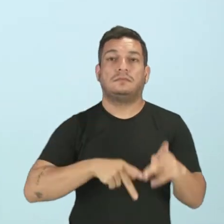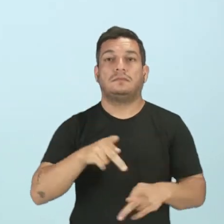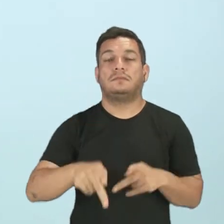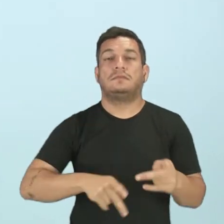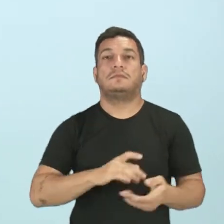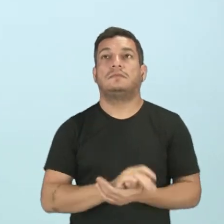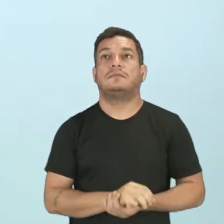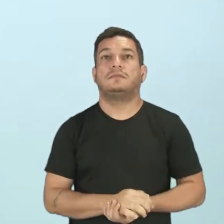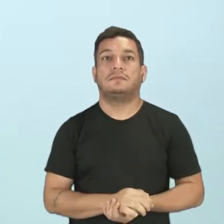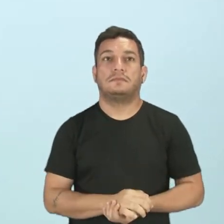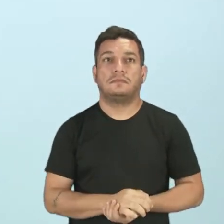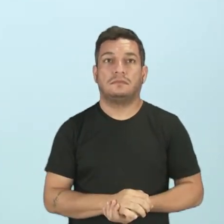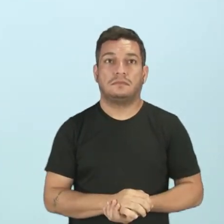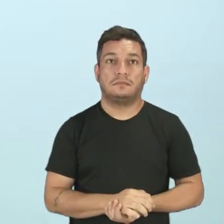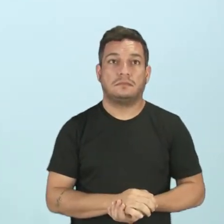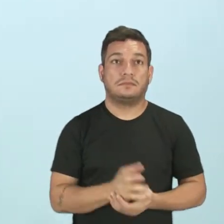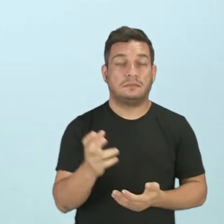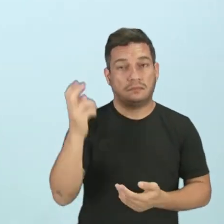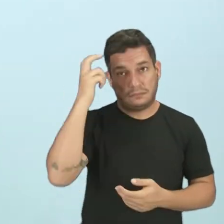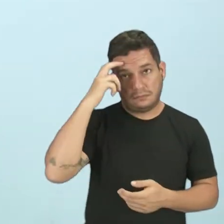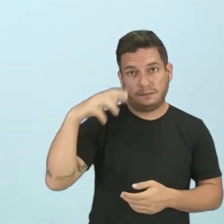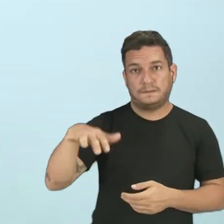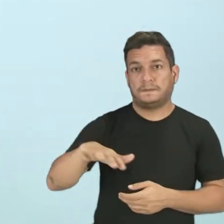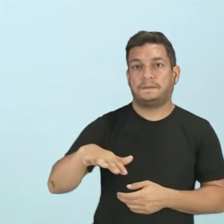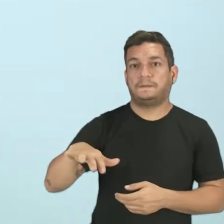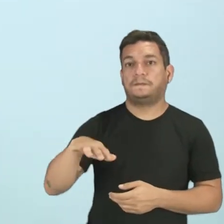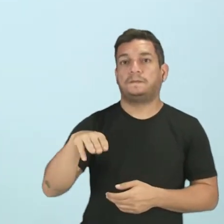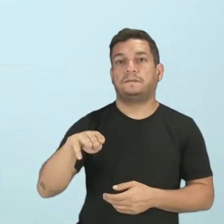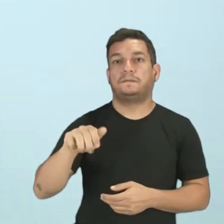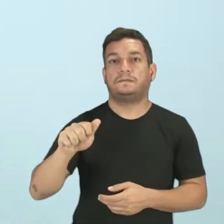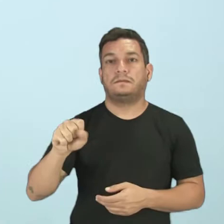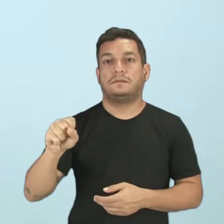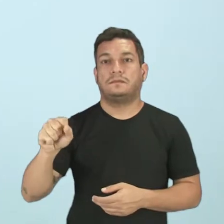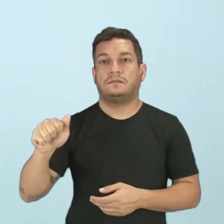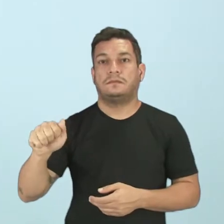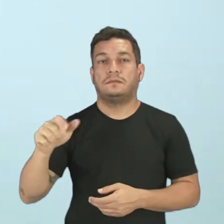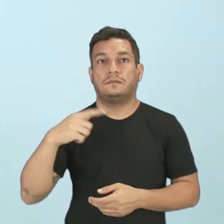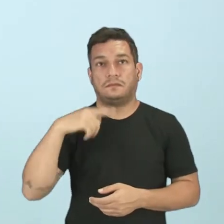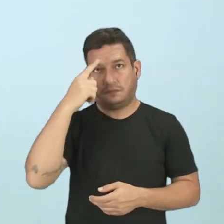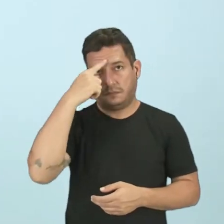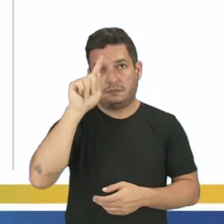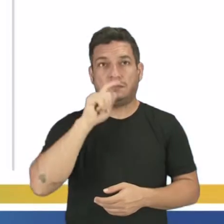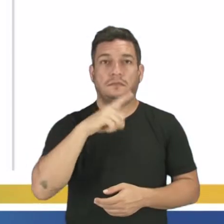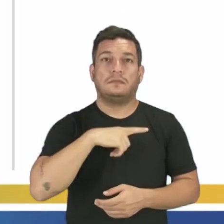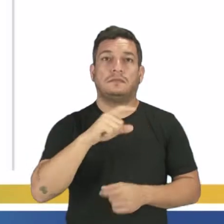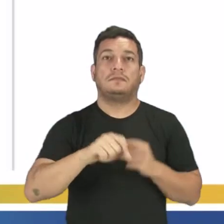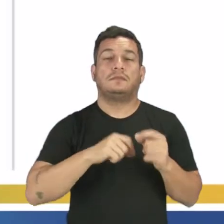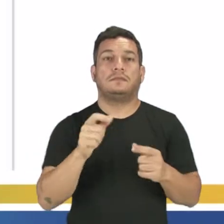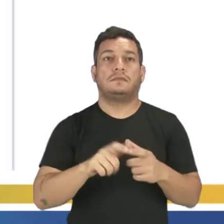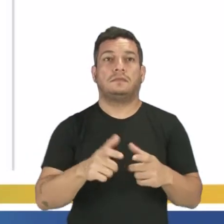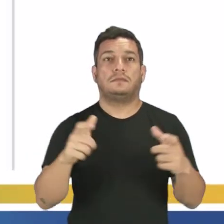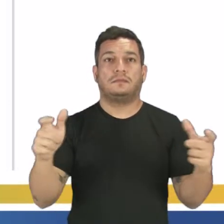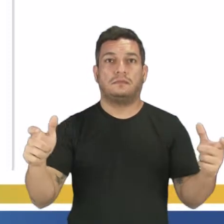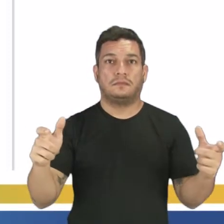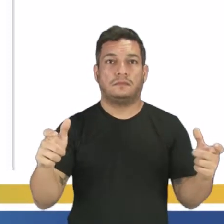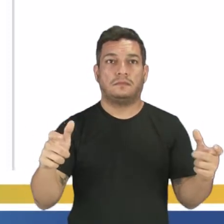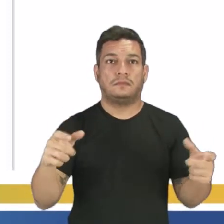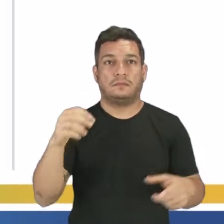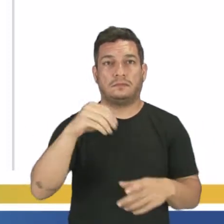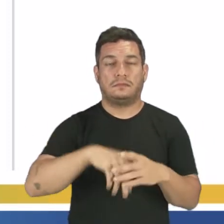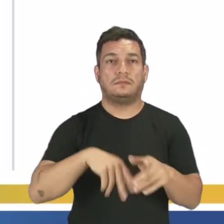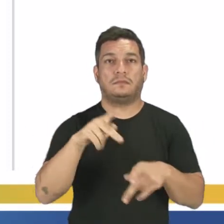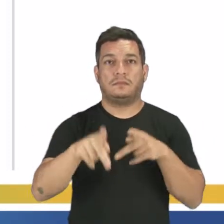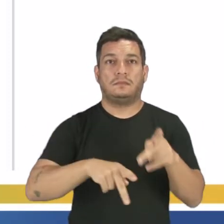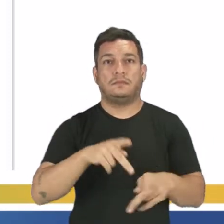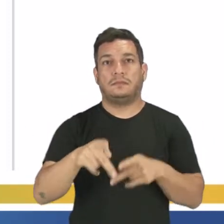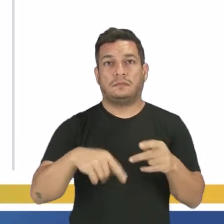popular. Agora, a cultura de massa é aquela criada para atingir uma maioria dentro